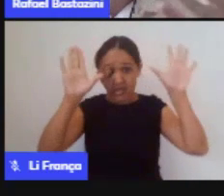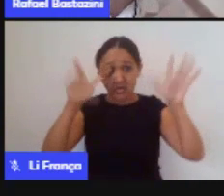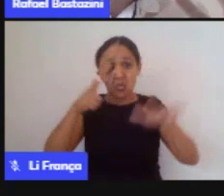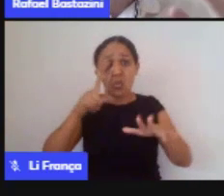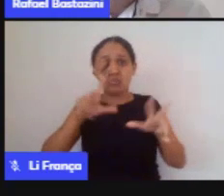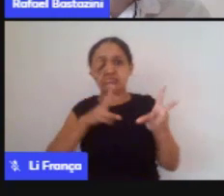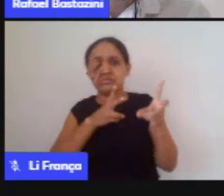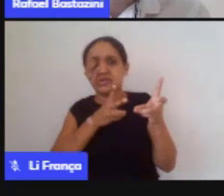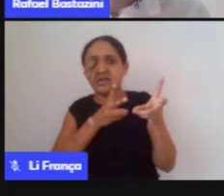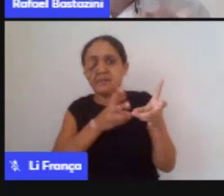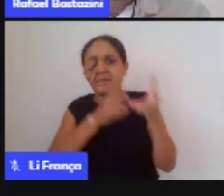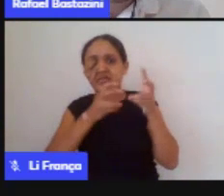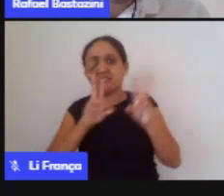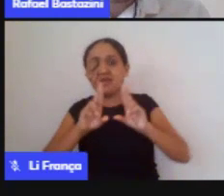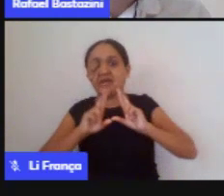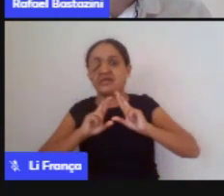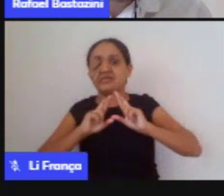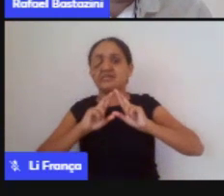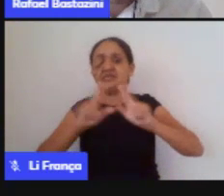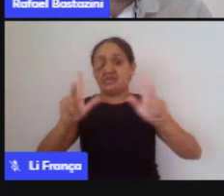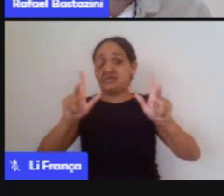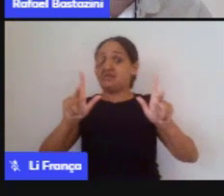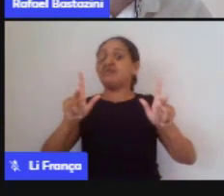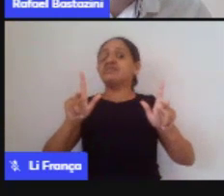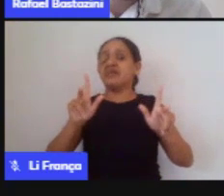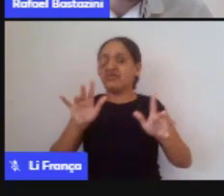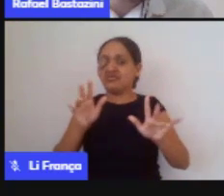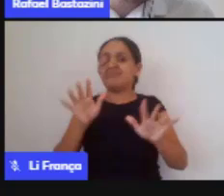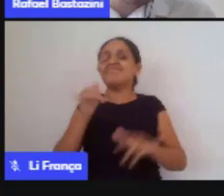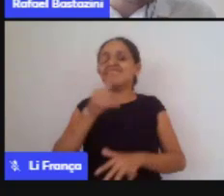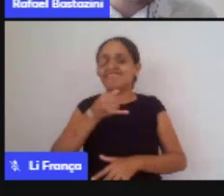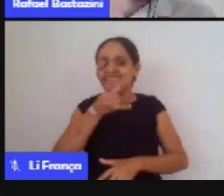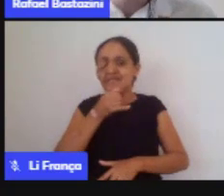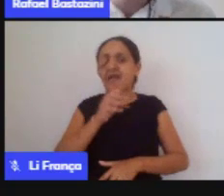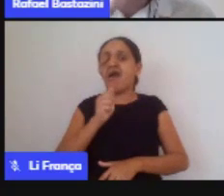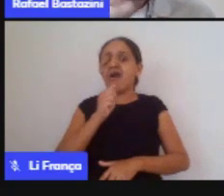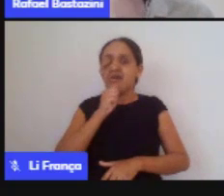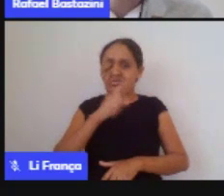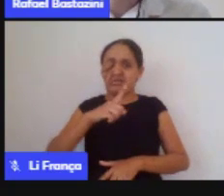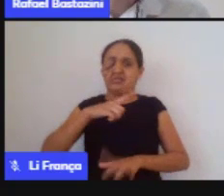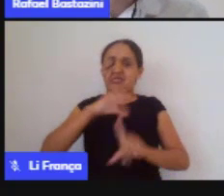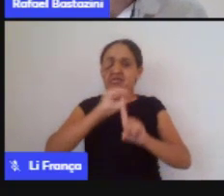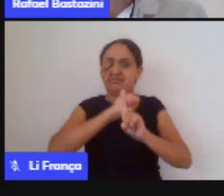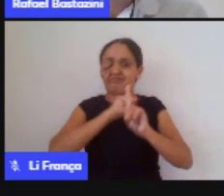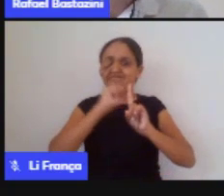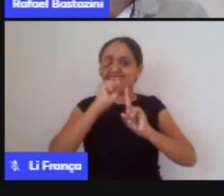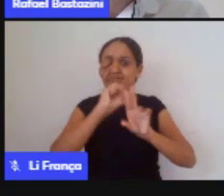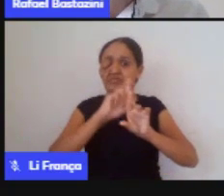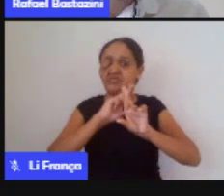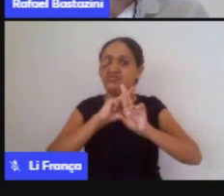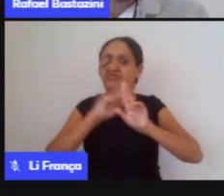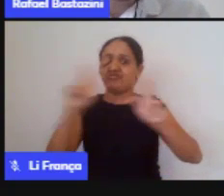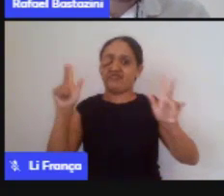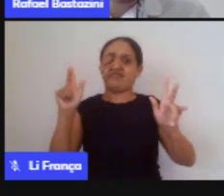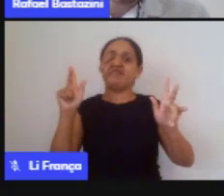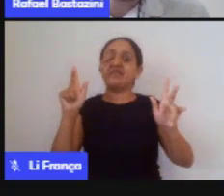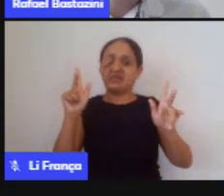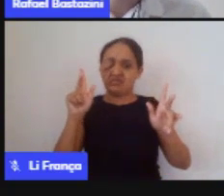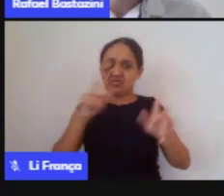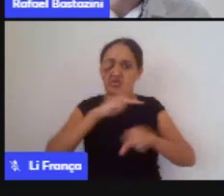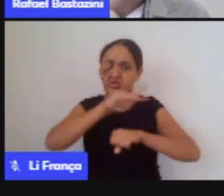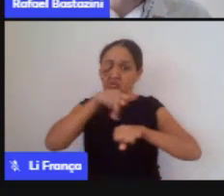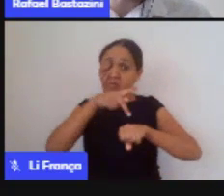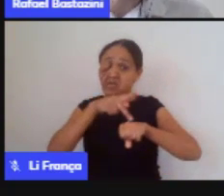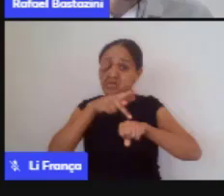perceber as desigualdades que são, infelizmente, tão presentes no nosso país, a gente consegue observar no espaço